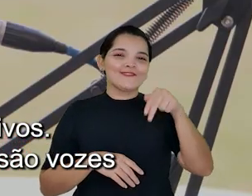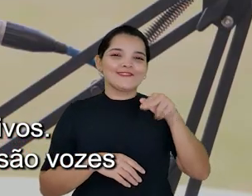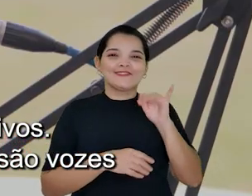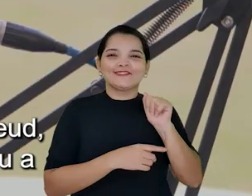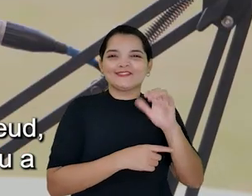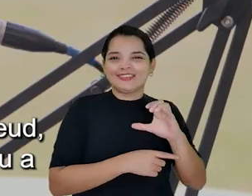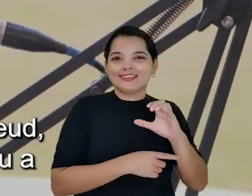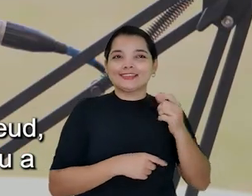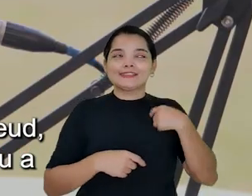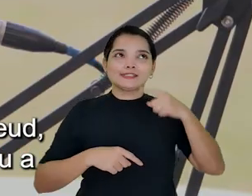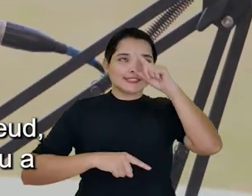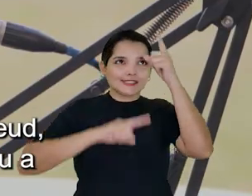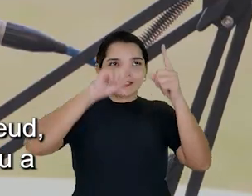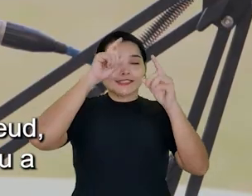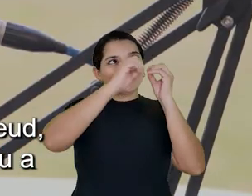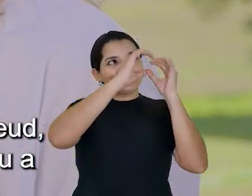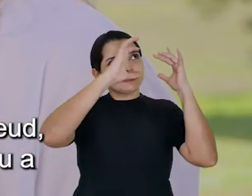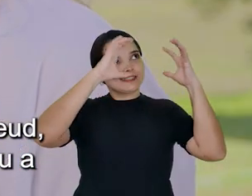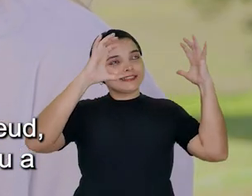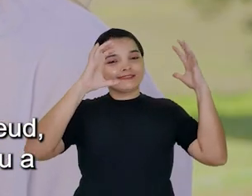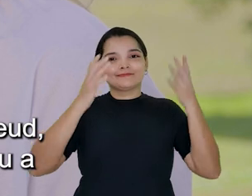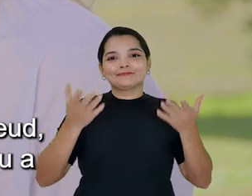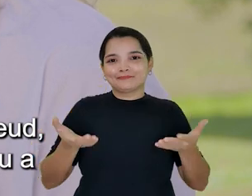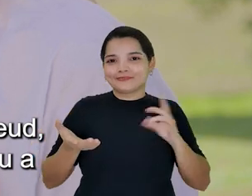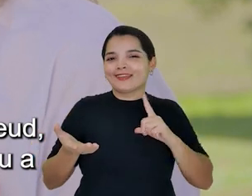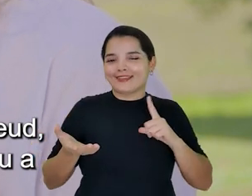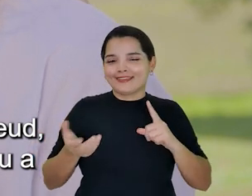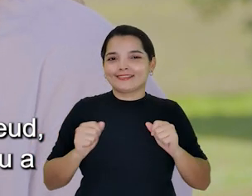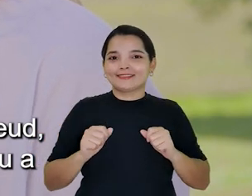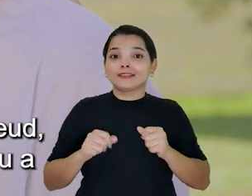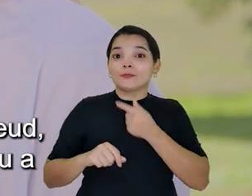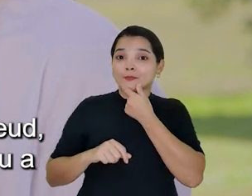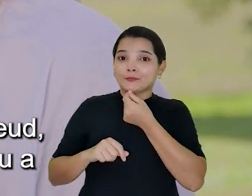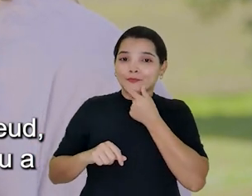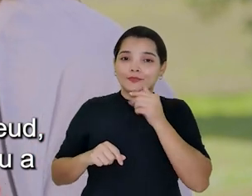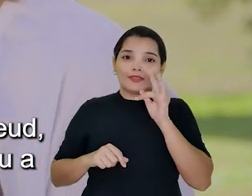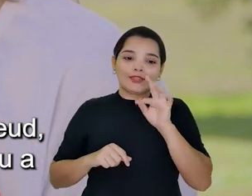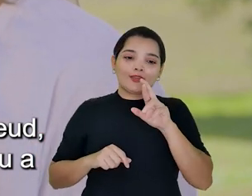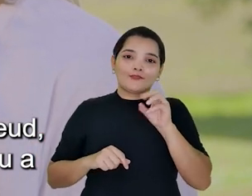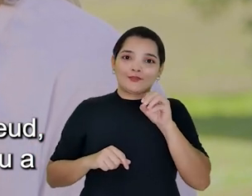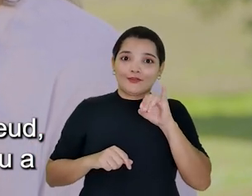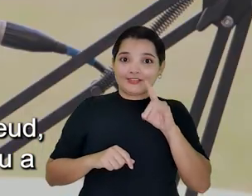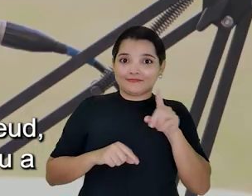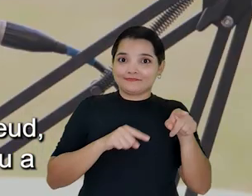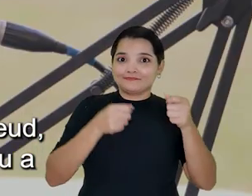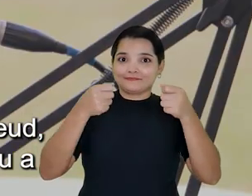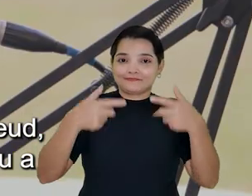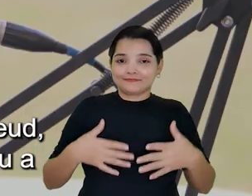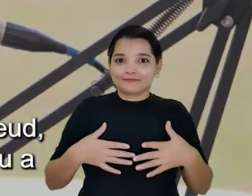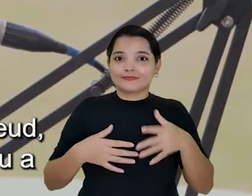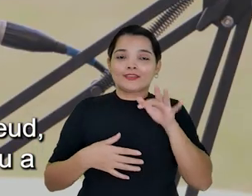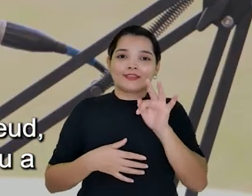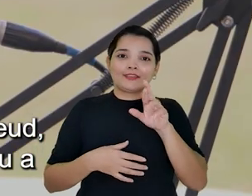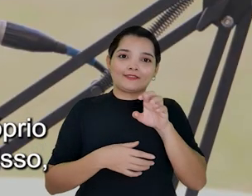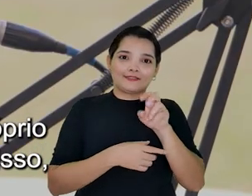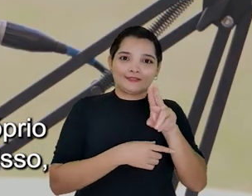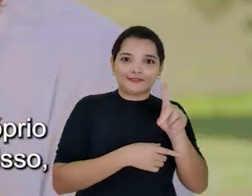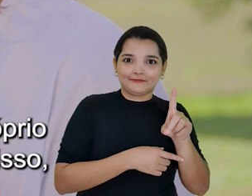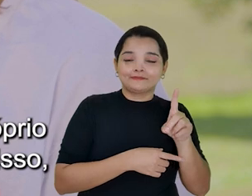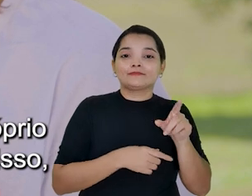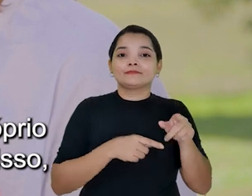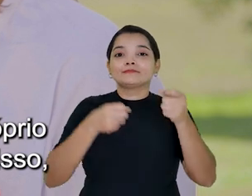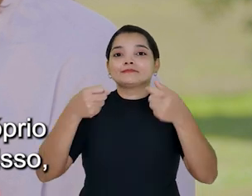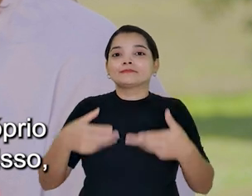vozes e mais vozes e a gente faz isso segundo Freud para evitar o sofrimento Uhum E já começou a